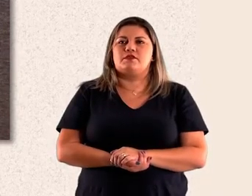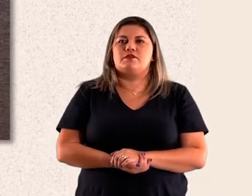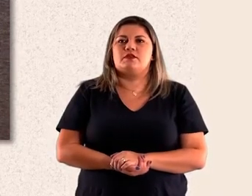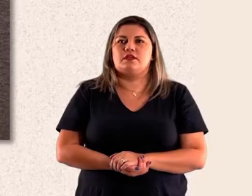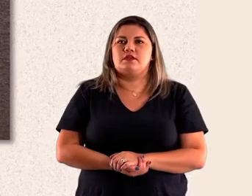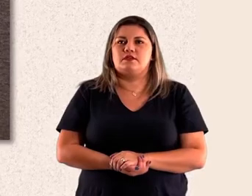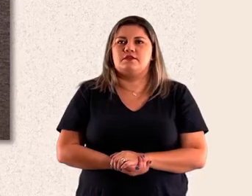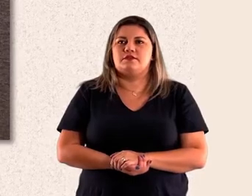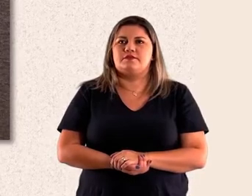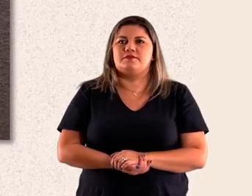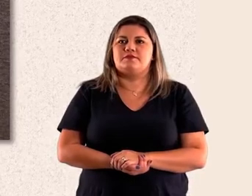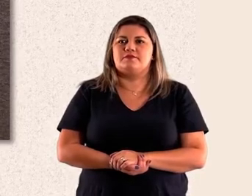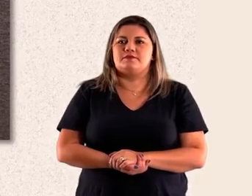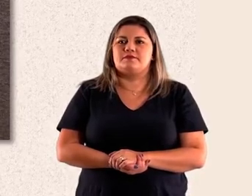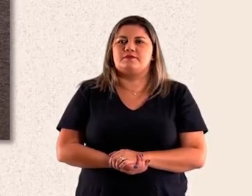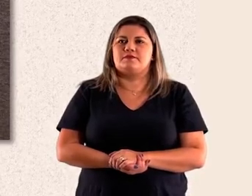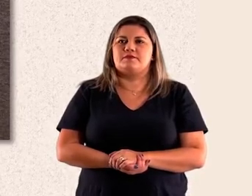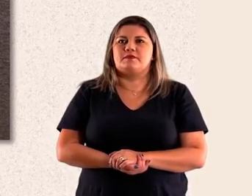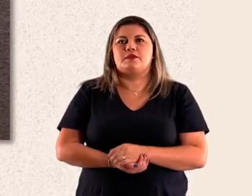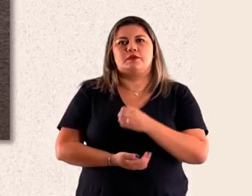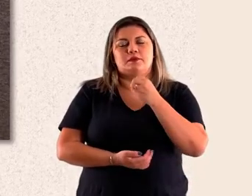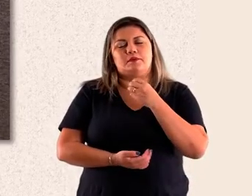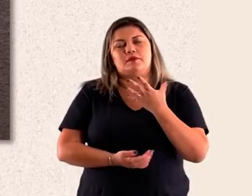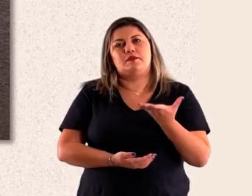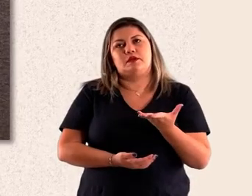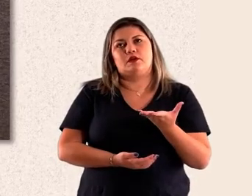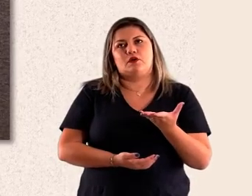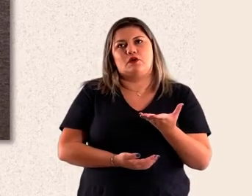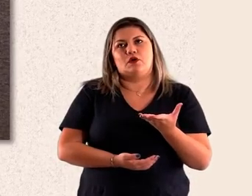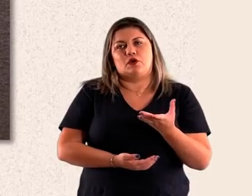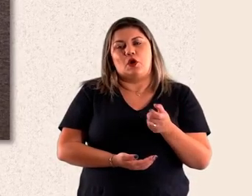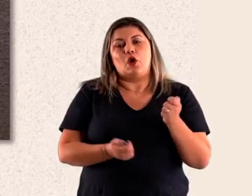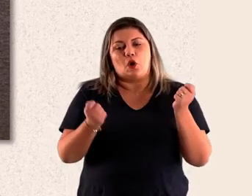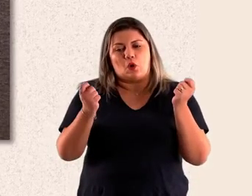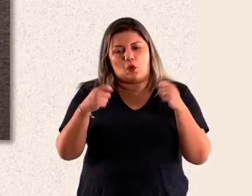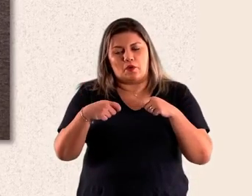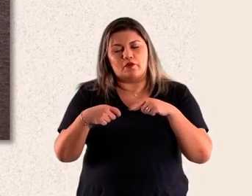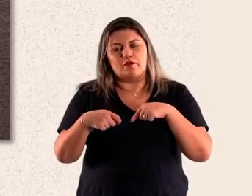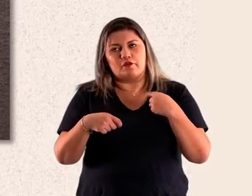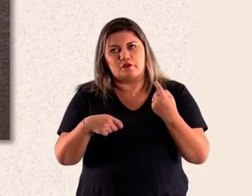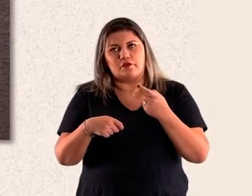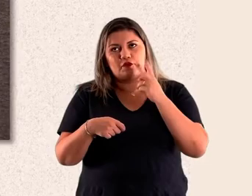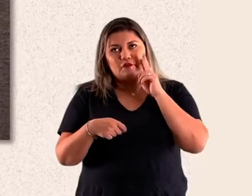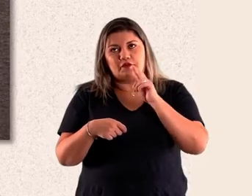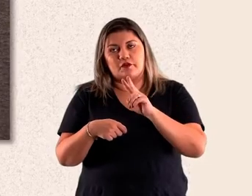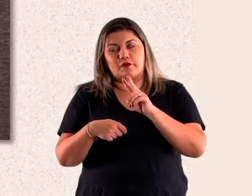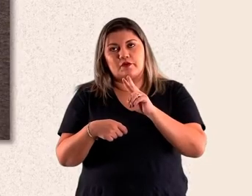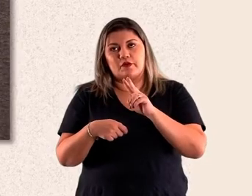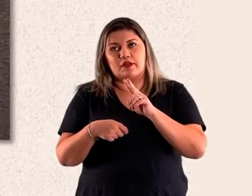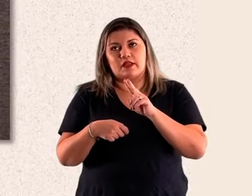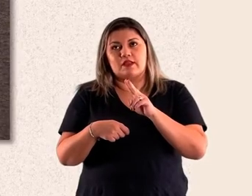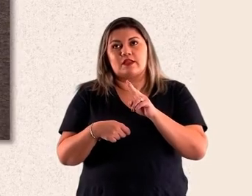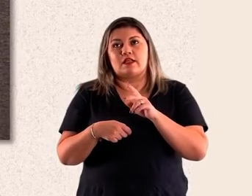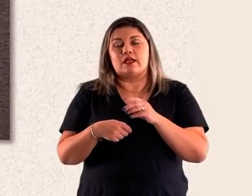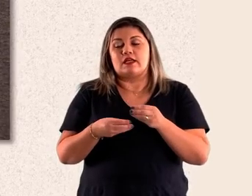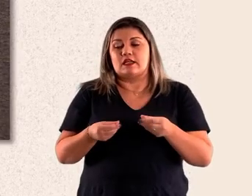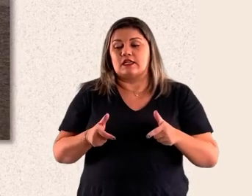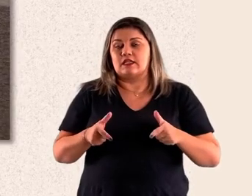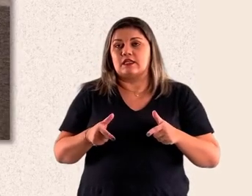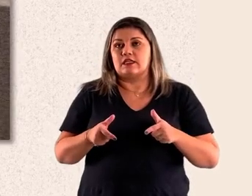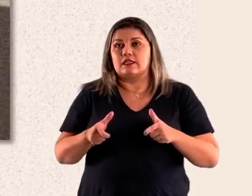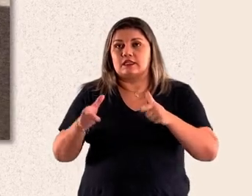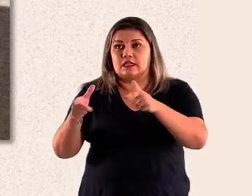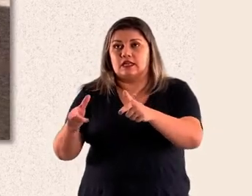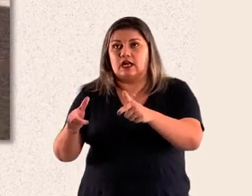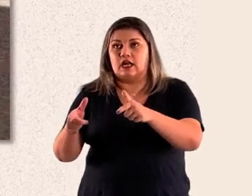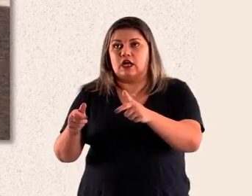é bom gente dorme que todo mundo comprovou que eu havia dito não fiz propaganda enganosa e eu queria entregar junto com a Ju